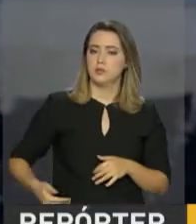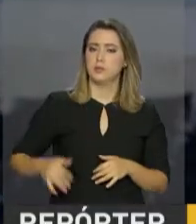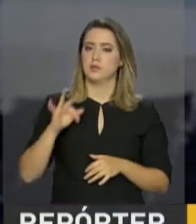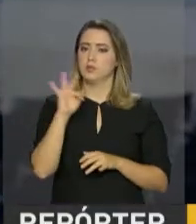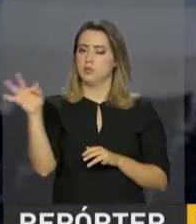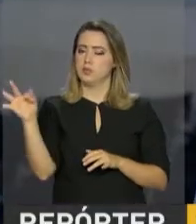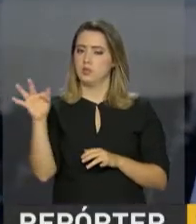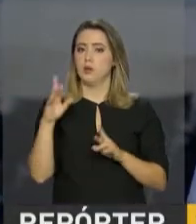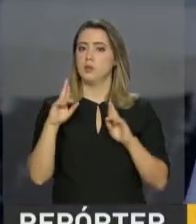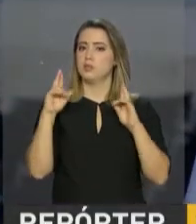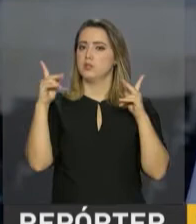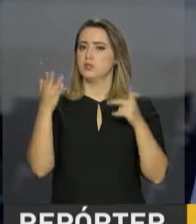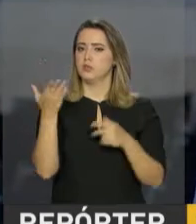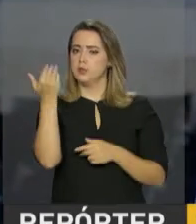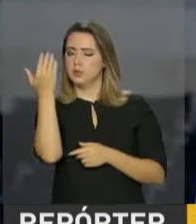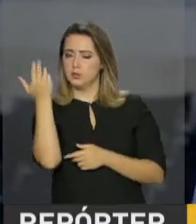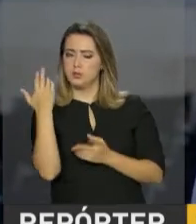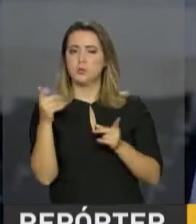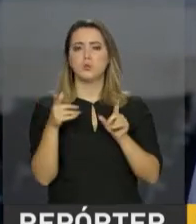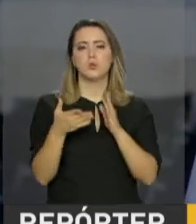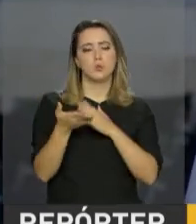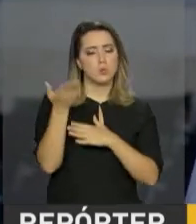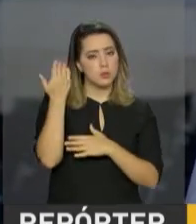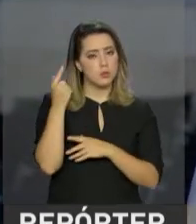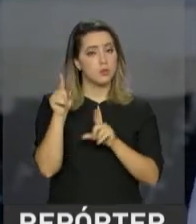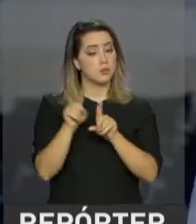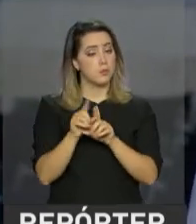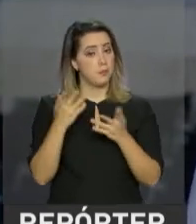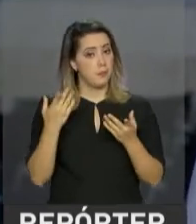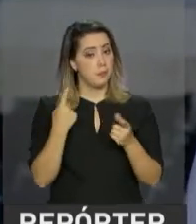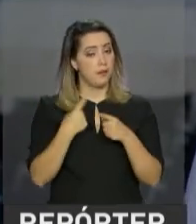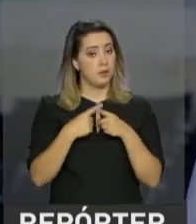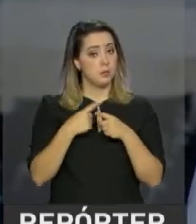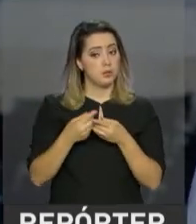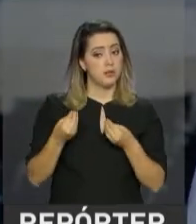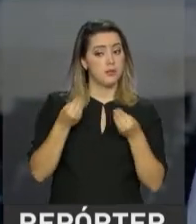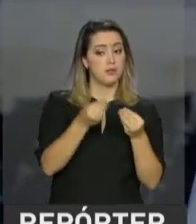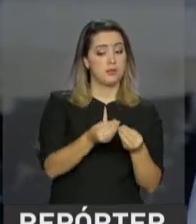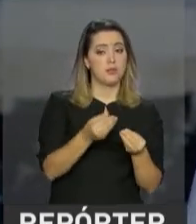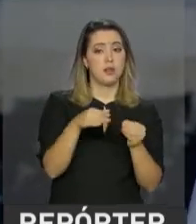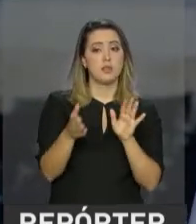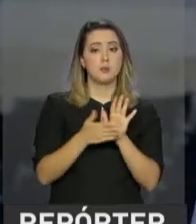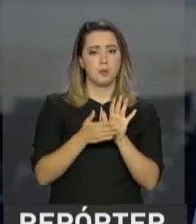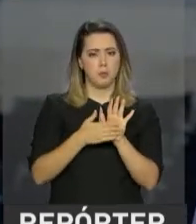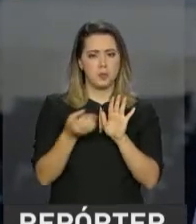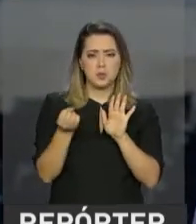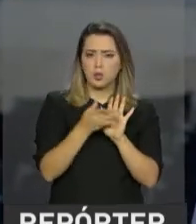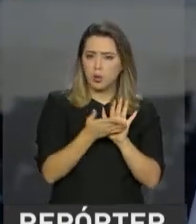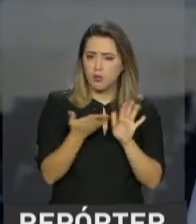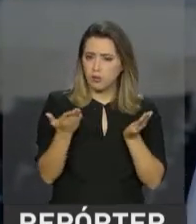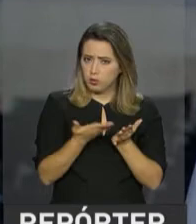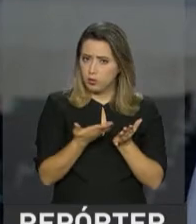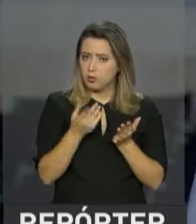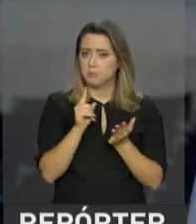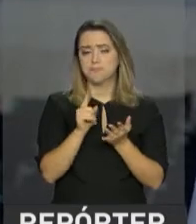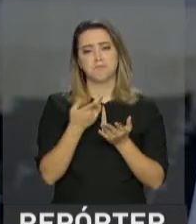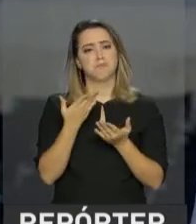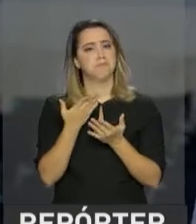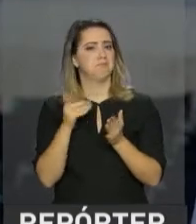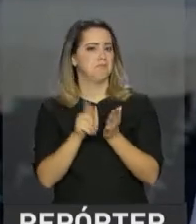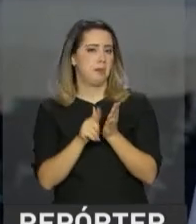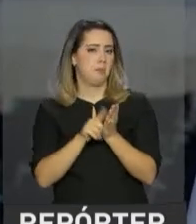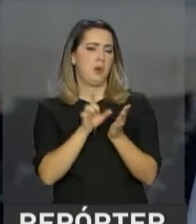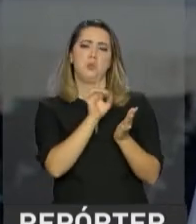daqueles lançados em gestões anteriores em vez de trazer propostas que podem nem sair do papel ou não serem